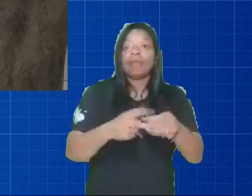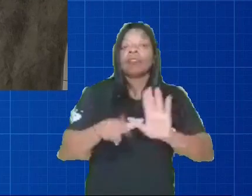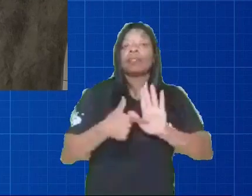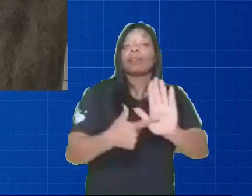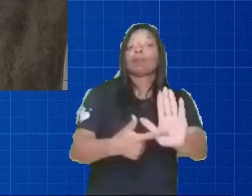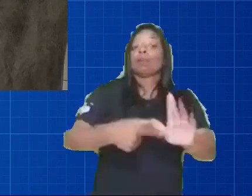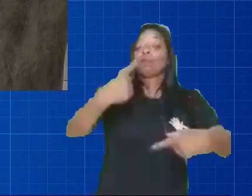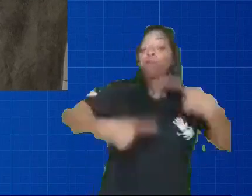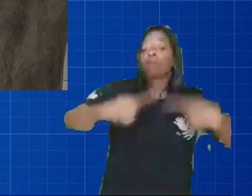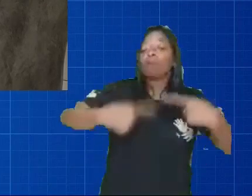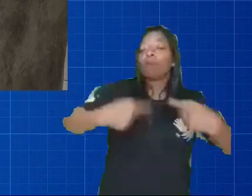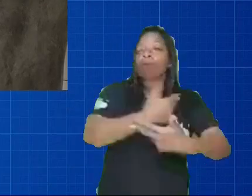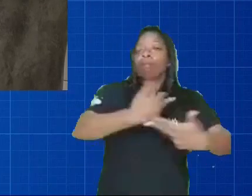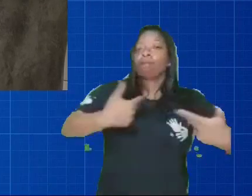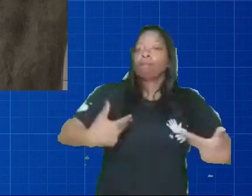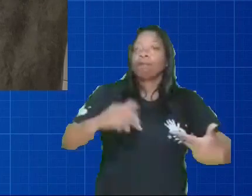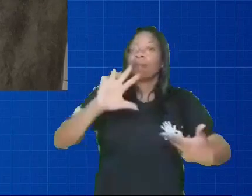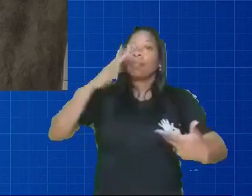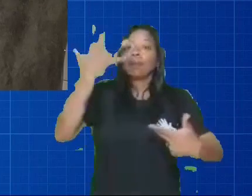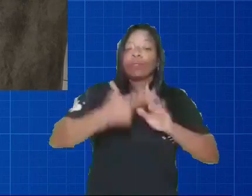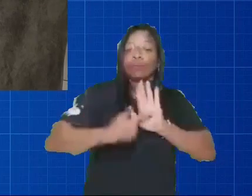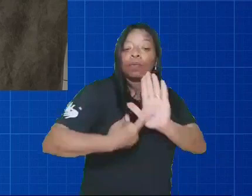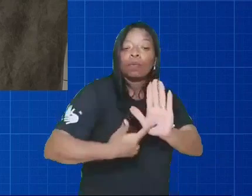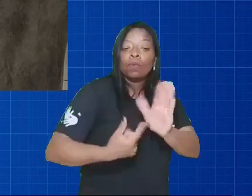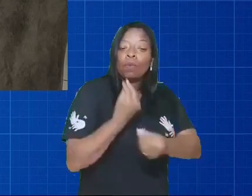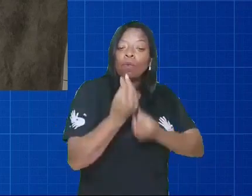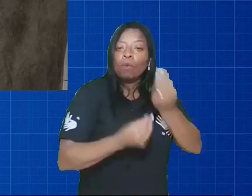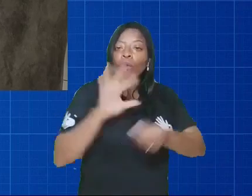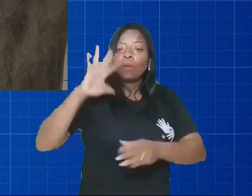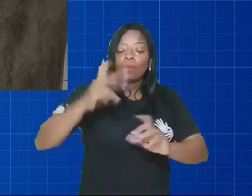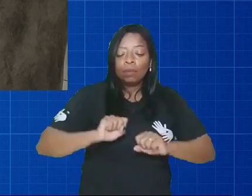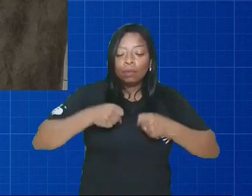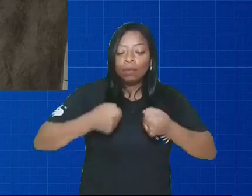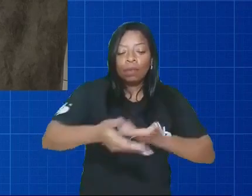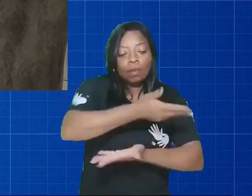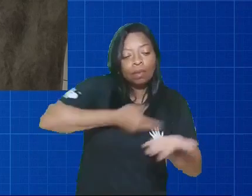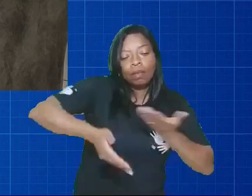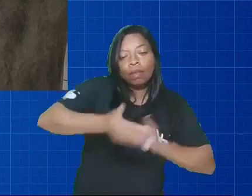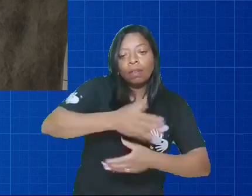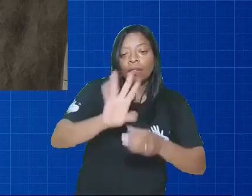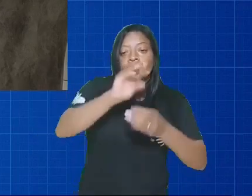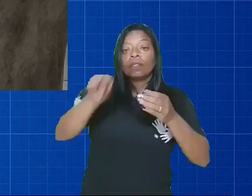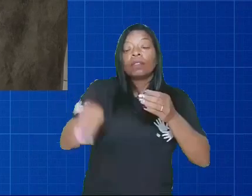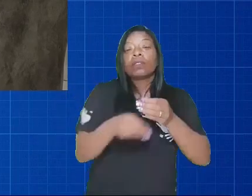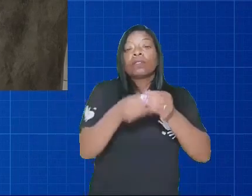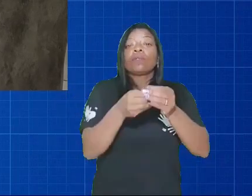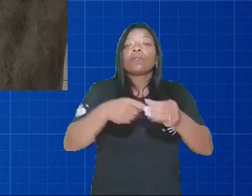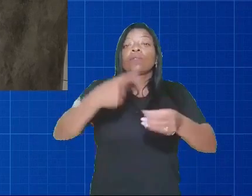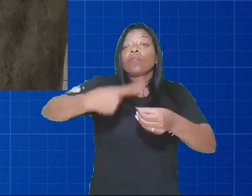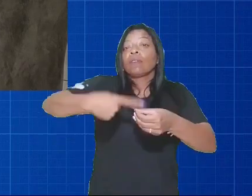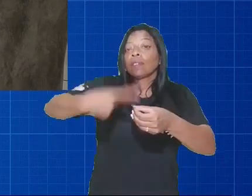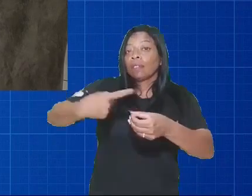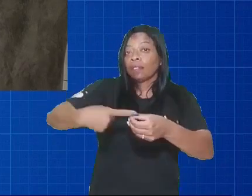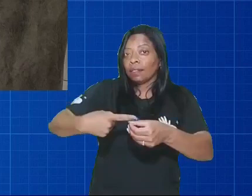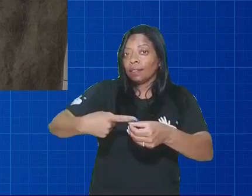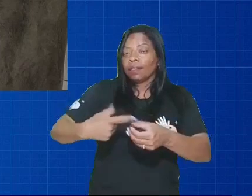respeito ao nosso dia a dia, né, nas cidades, o nosso dia a dia, enfim, nas relações. Então, é isso. Estou